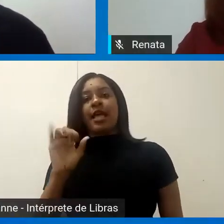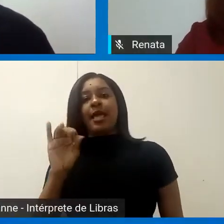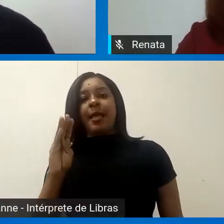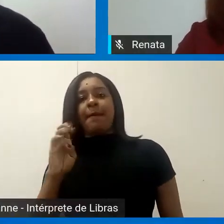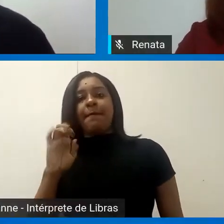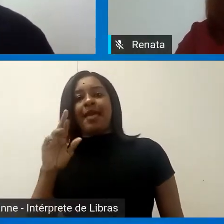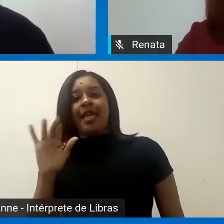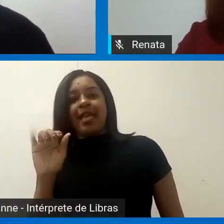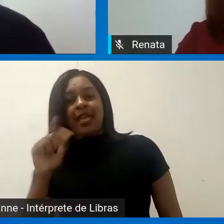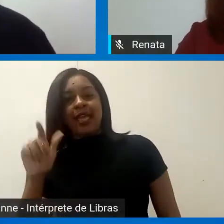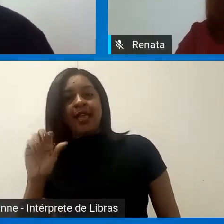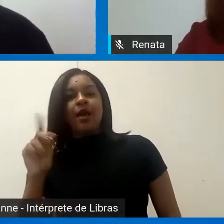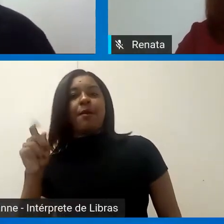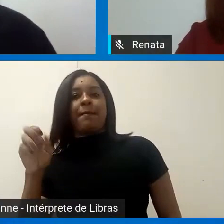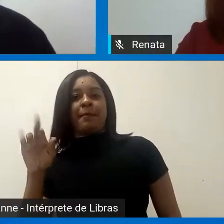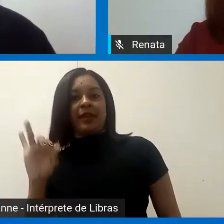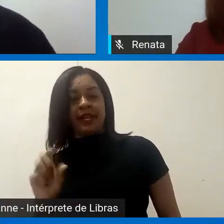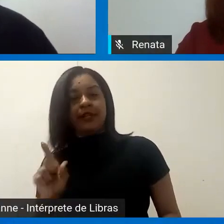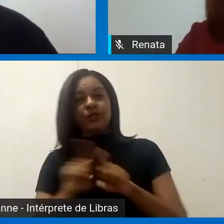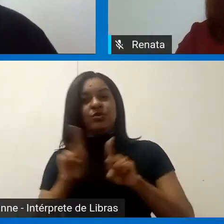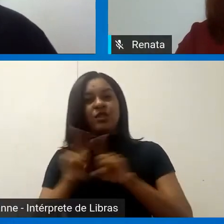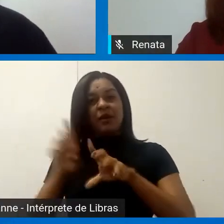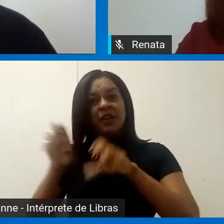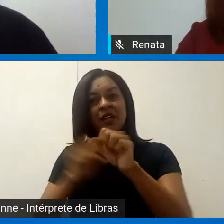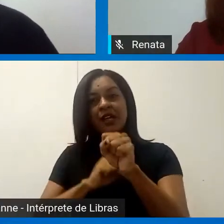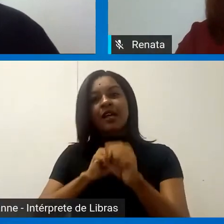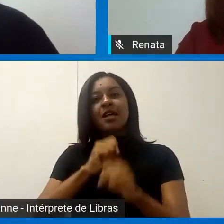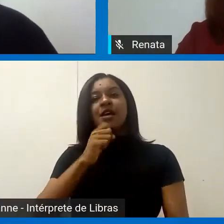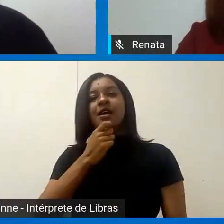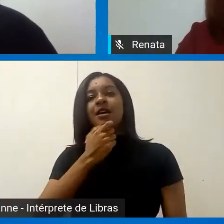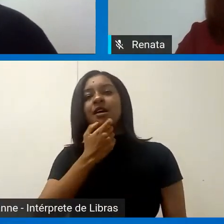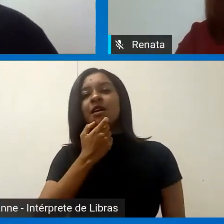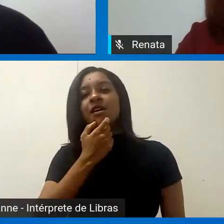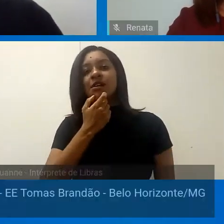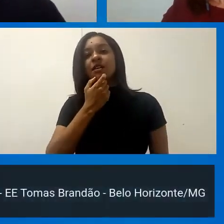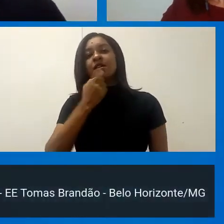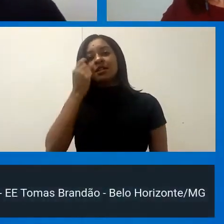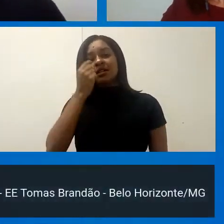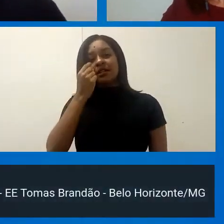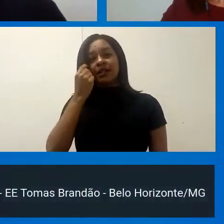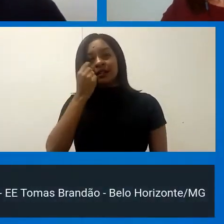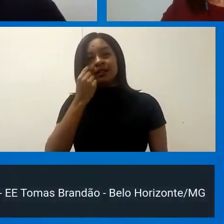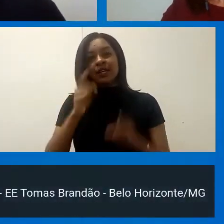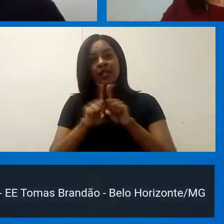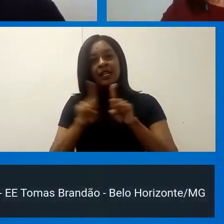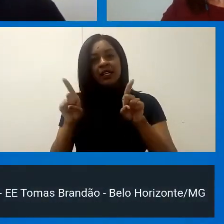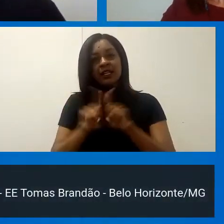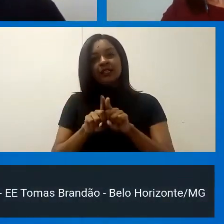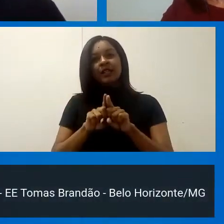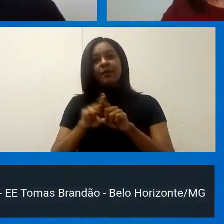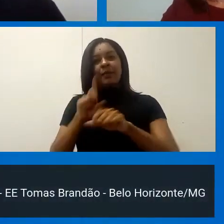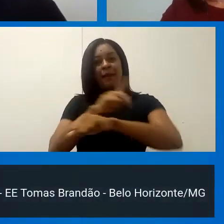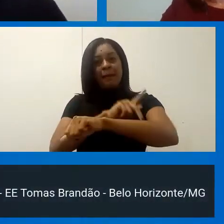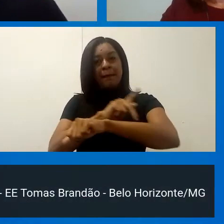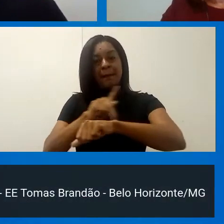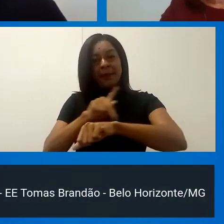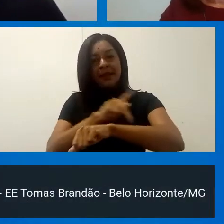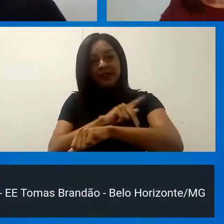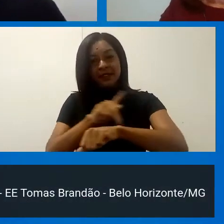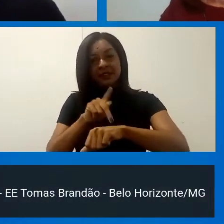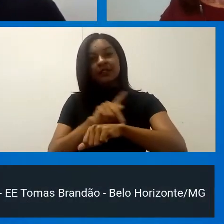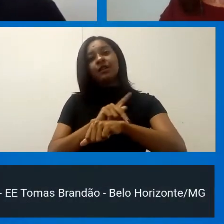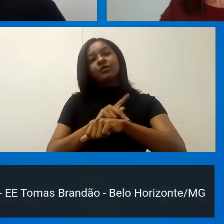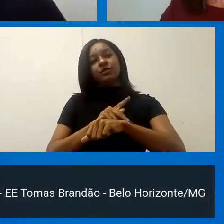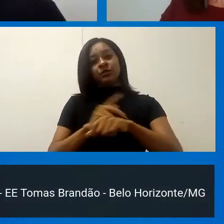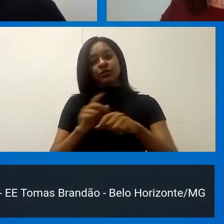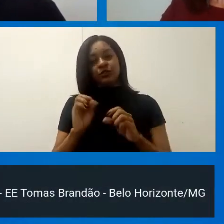em português e inglês pelo Centro Universitário unicebi e licenciatura em pedagogia pela Universidade Nove de Julho ela